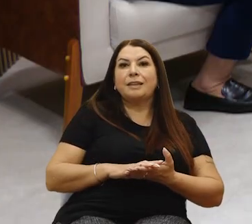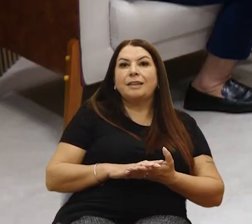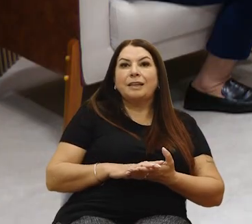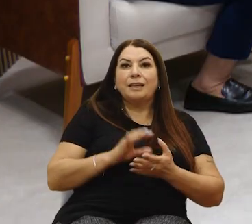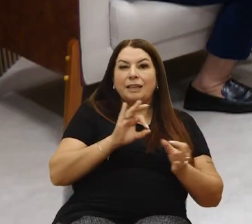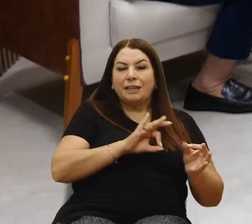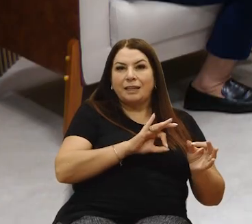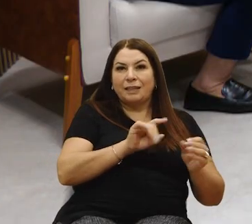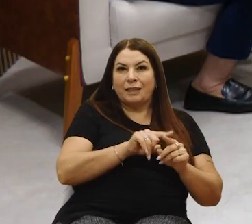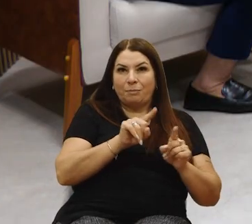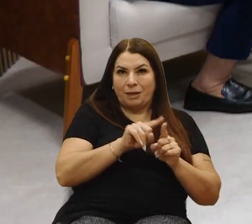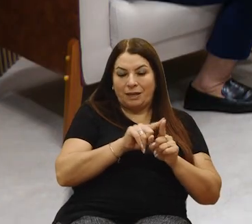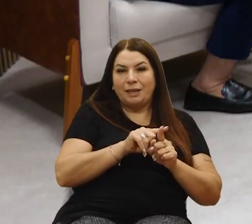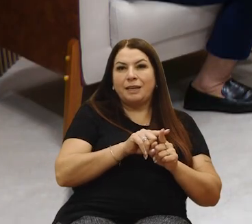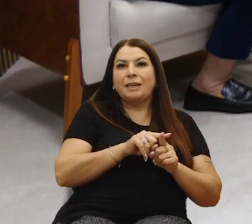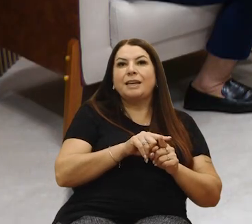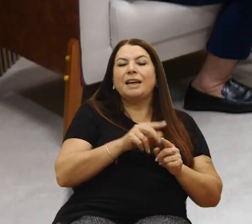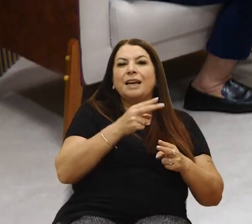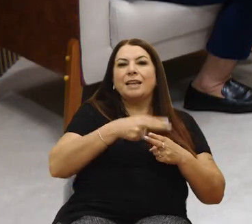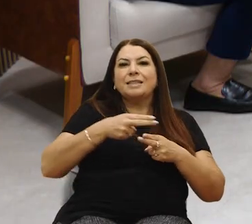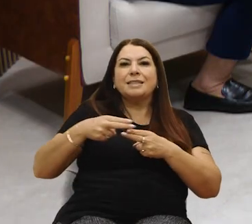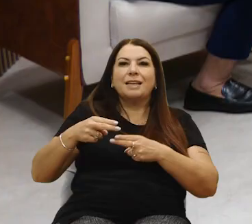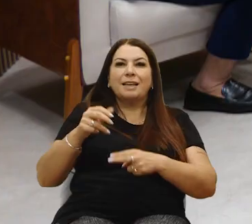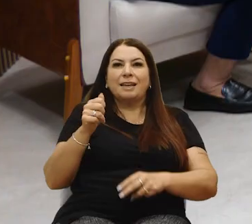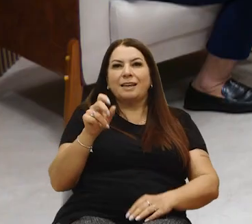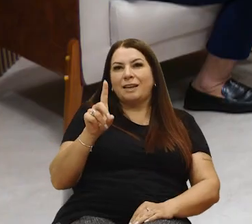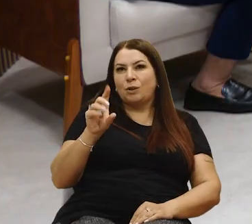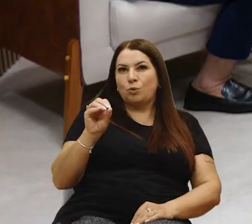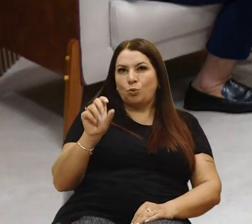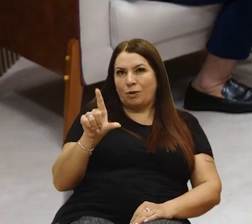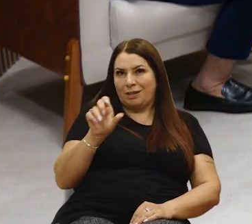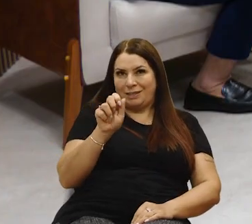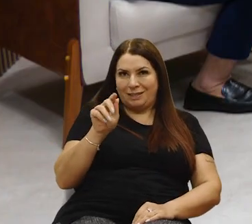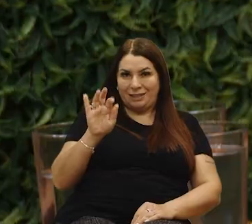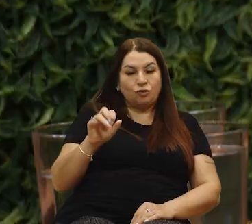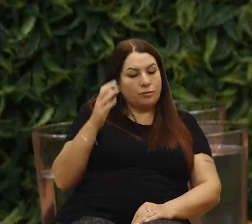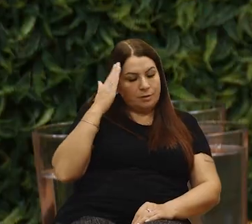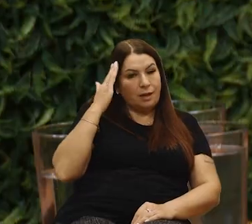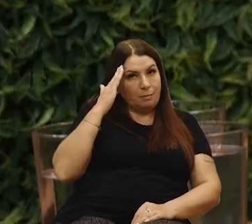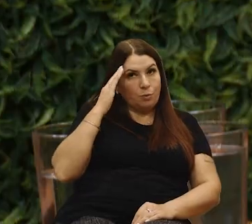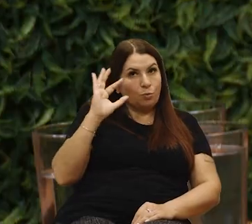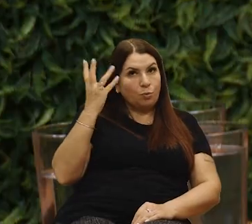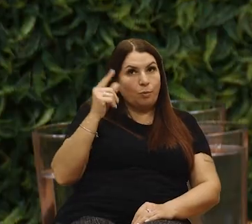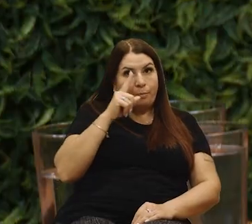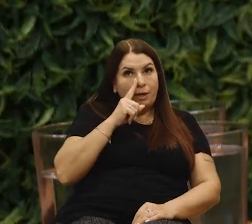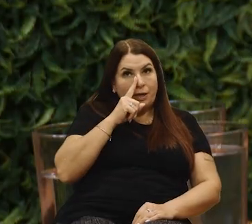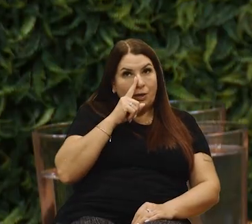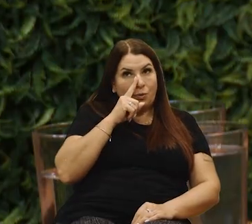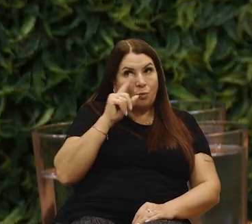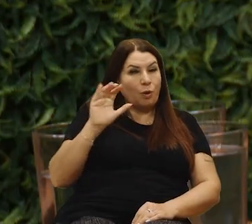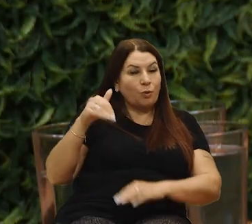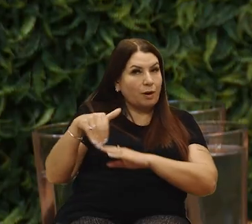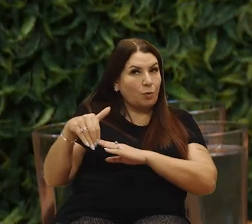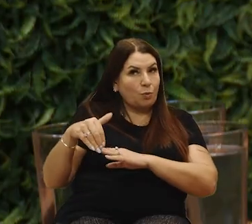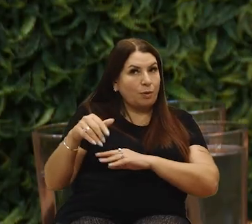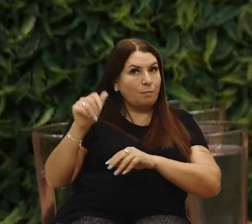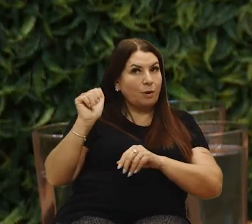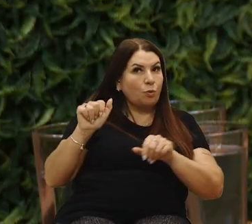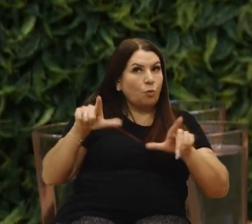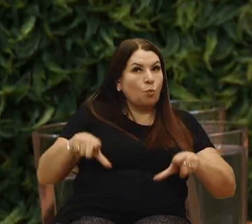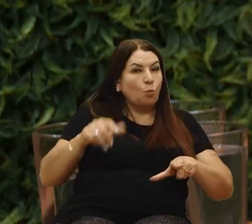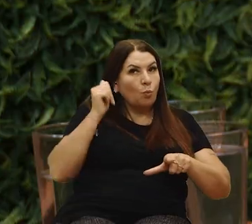a série Adolescente sabe que o grande perigo não é o que acontece na rua, mas o que acontece no quarto, né? Os